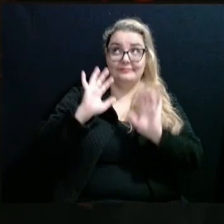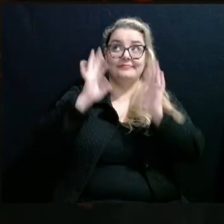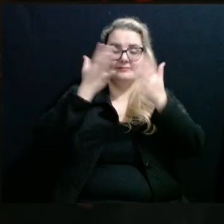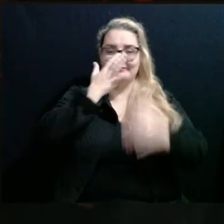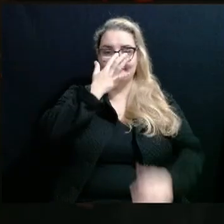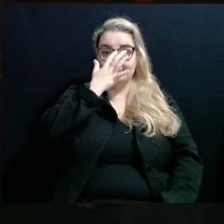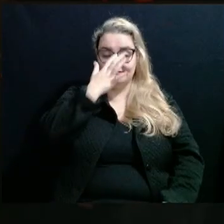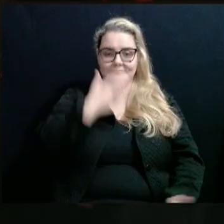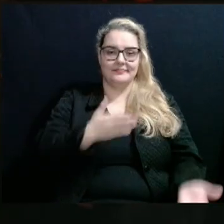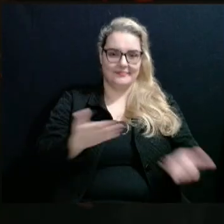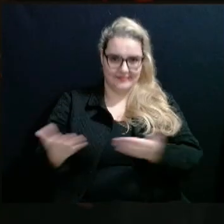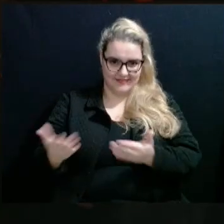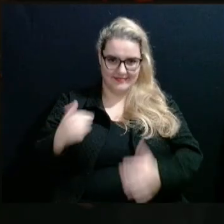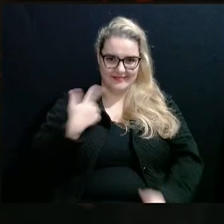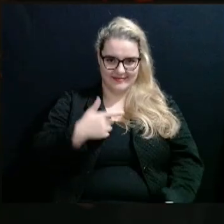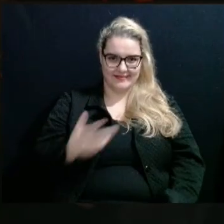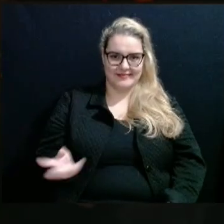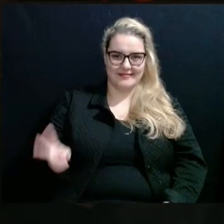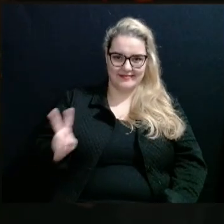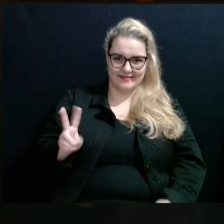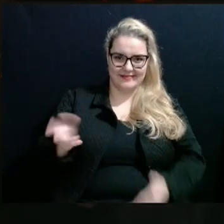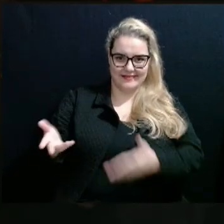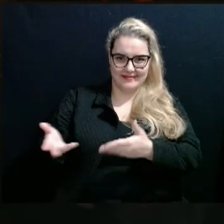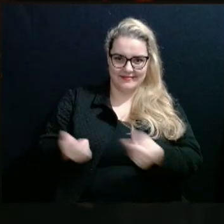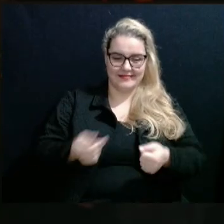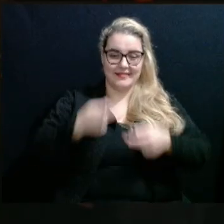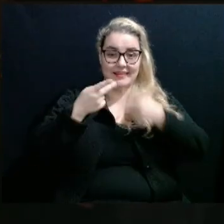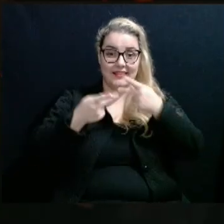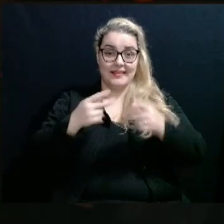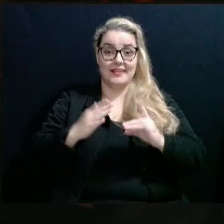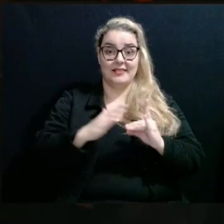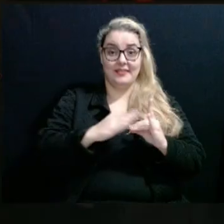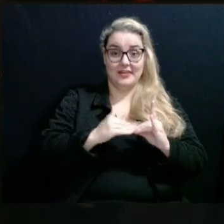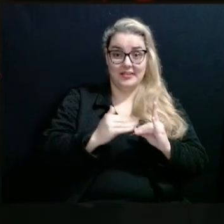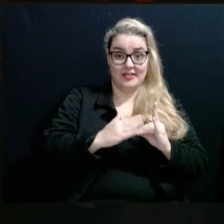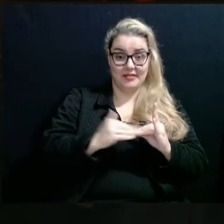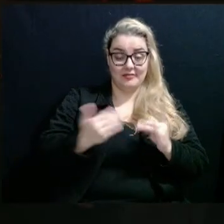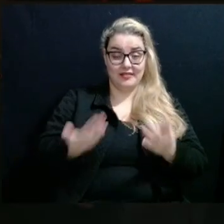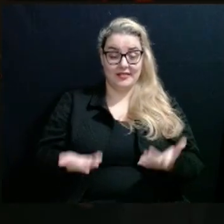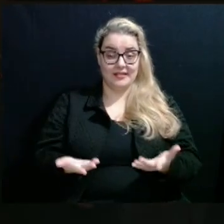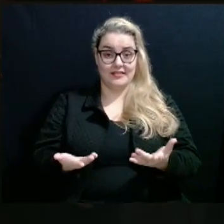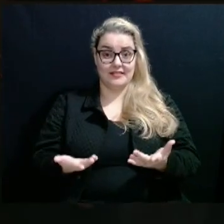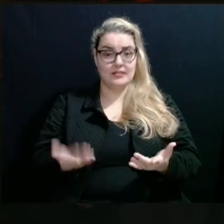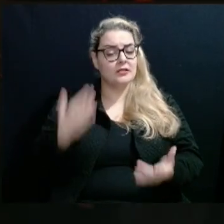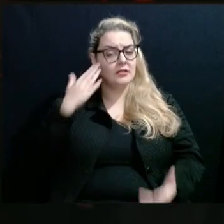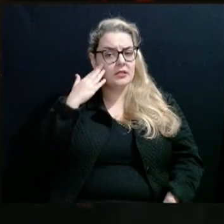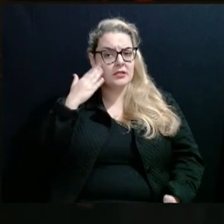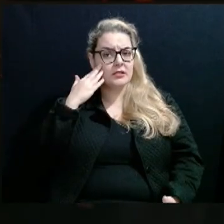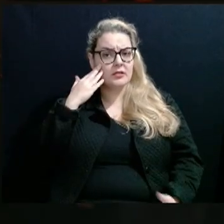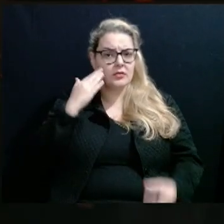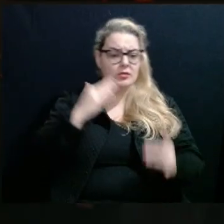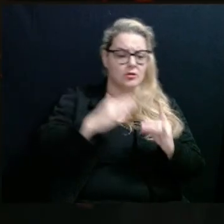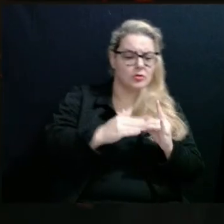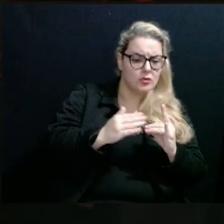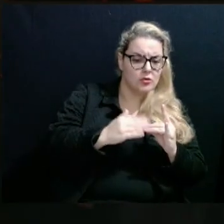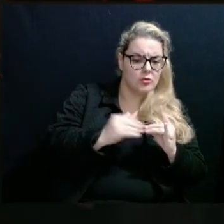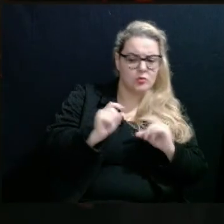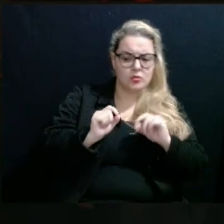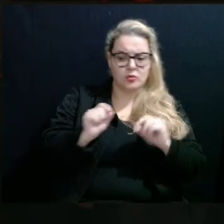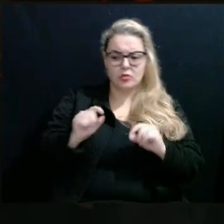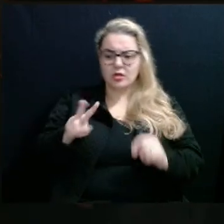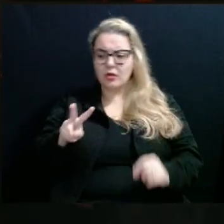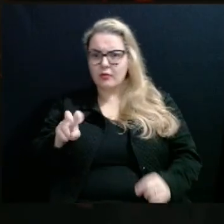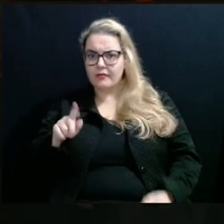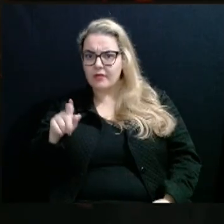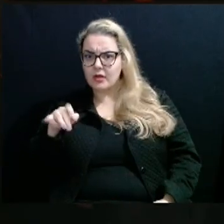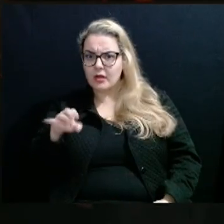nossas convidadas para falar sobre veganismo e entender o que é o vegetariano, o que é o vegano e como que